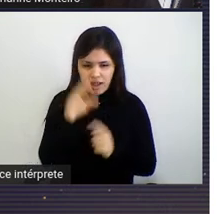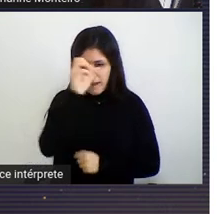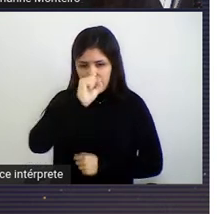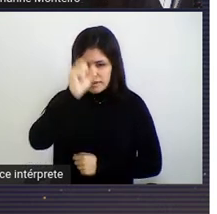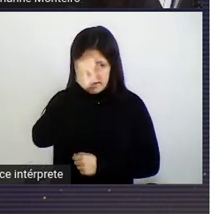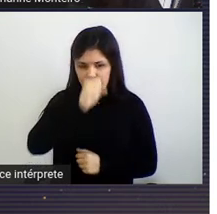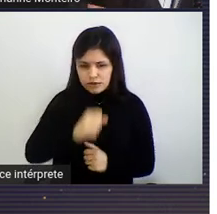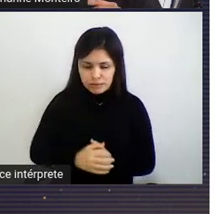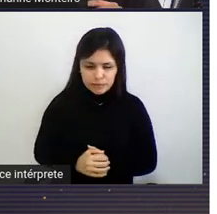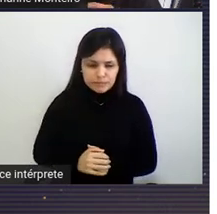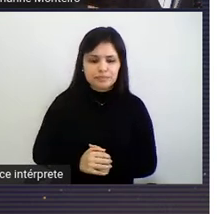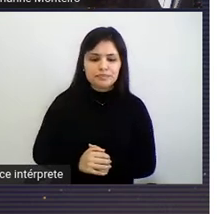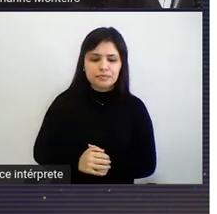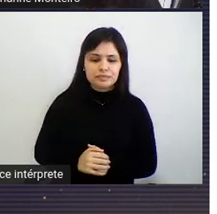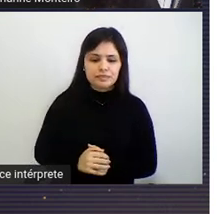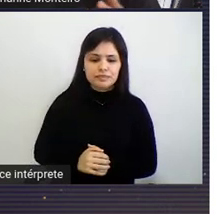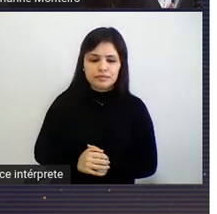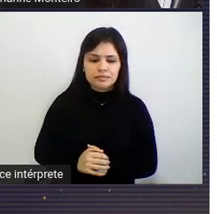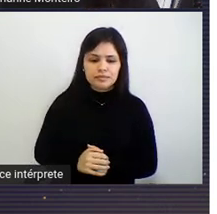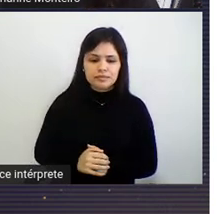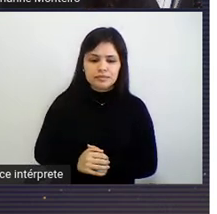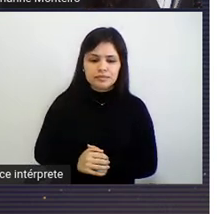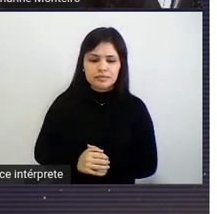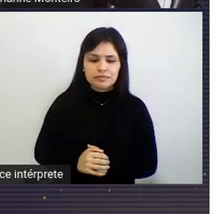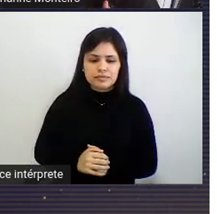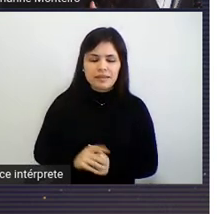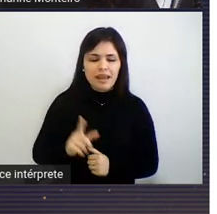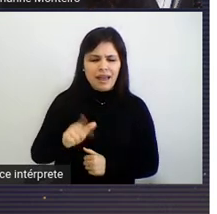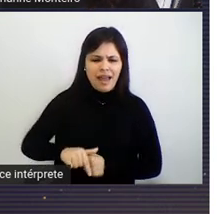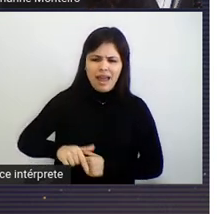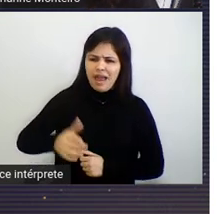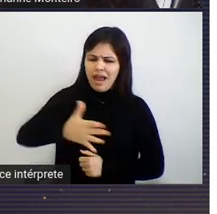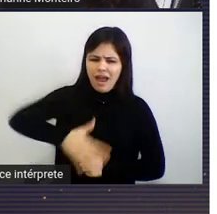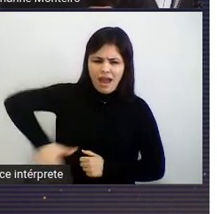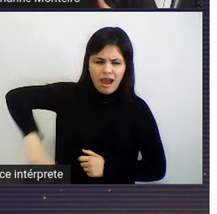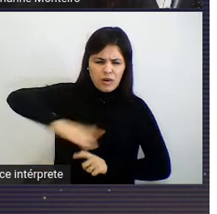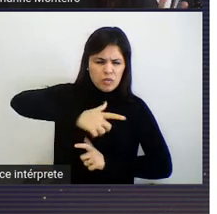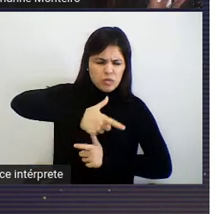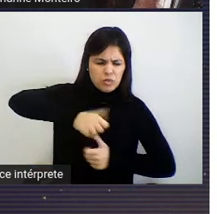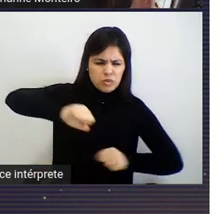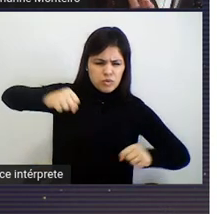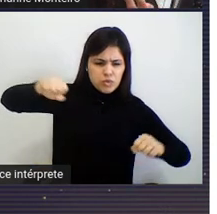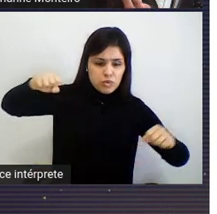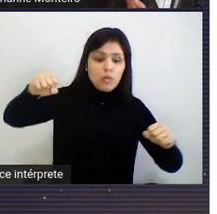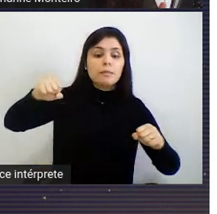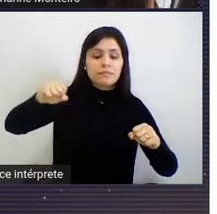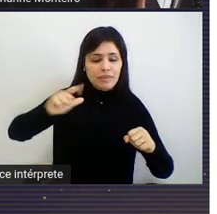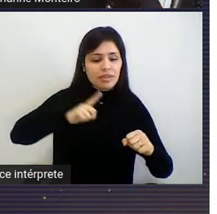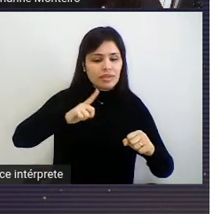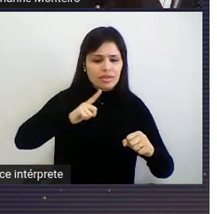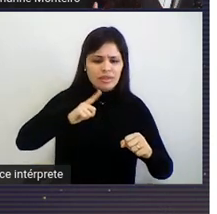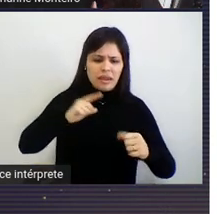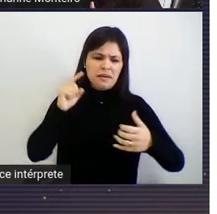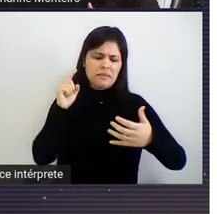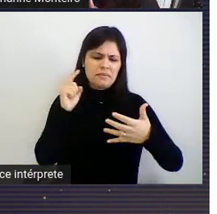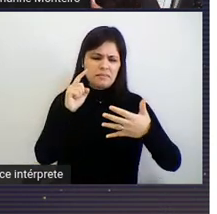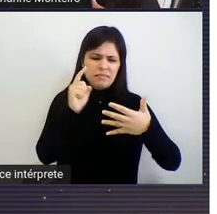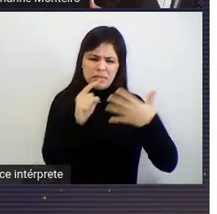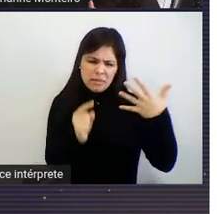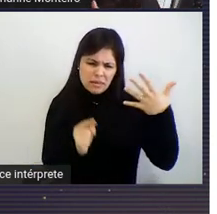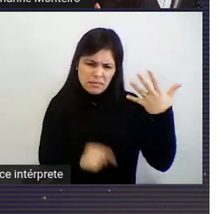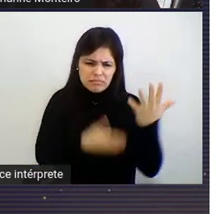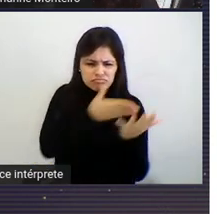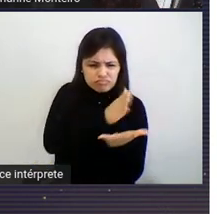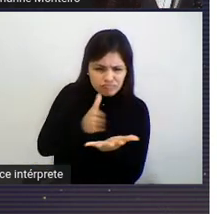a respeito, mas ela é uma área bem grande. Se falar de learning, você pode estar trabalhando em diferentes frentes.